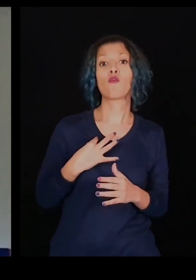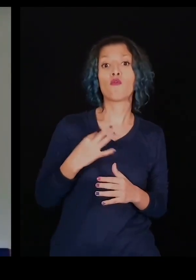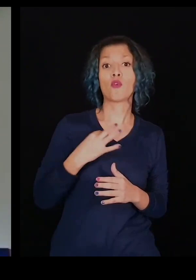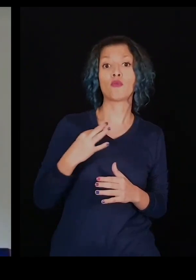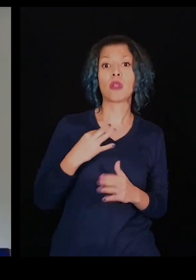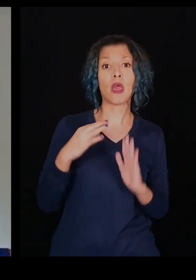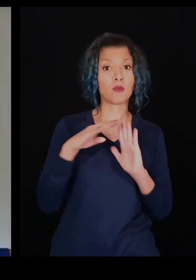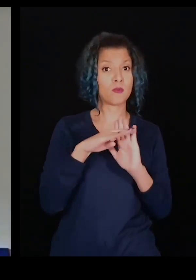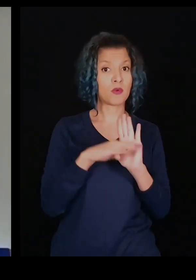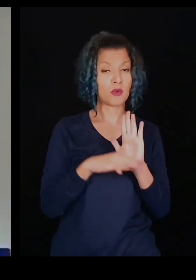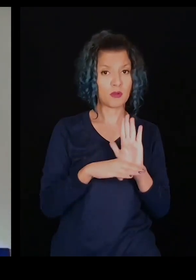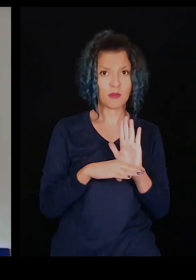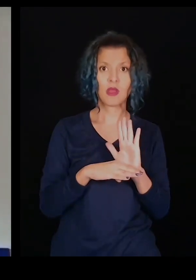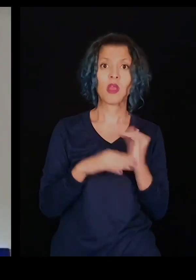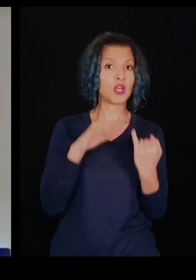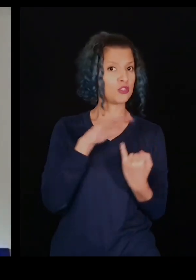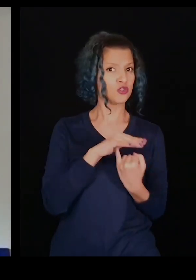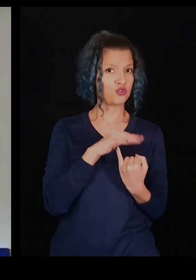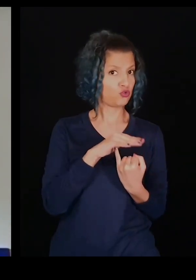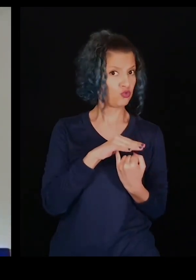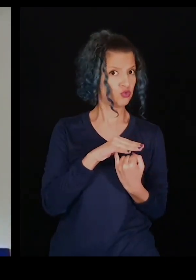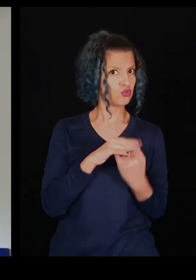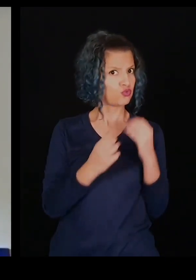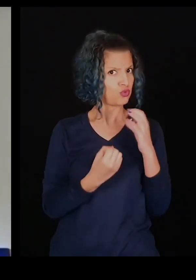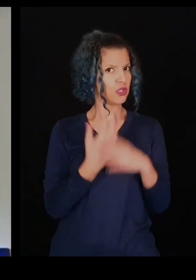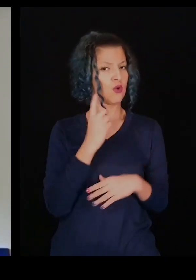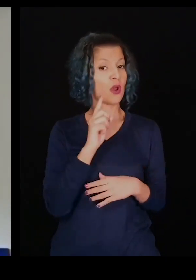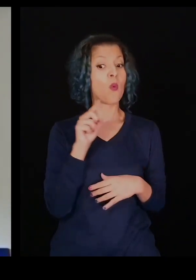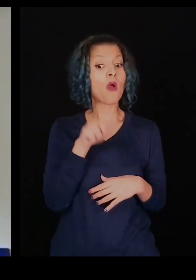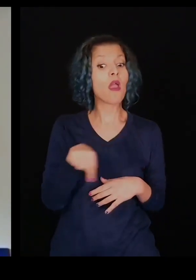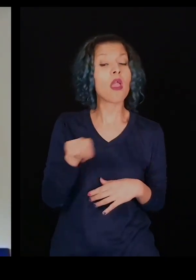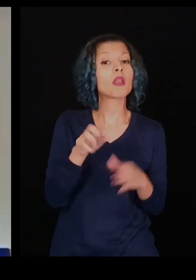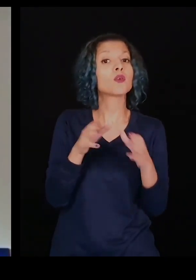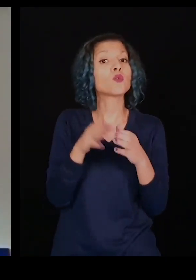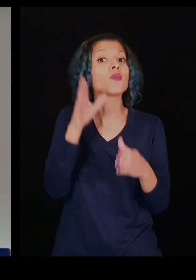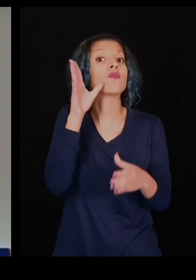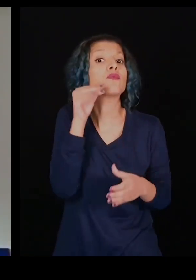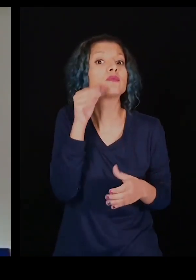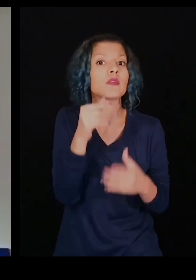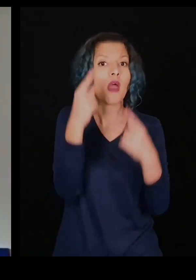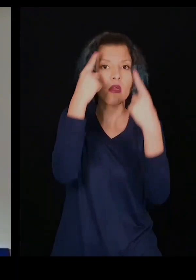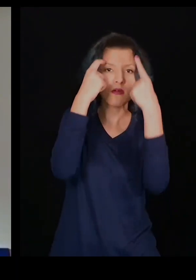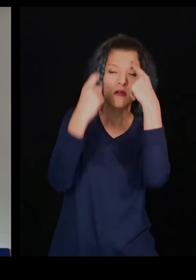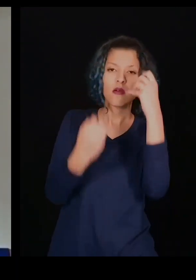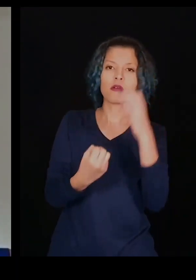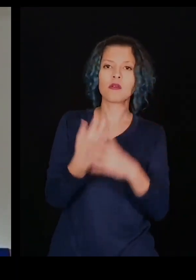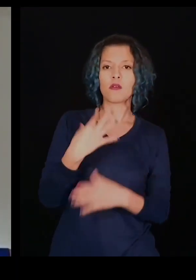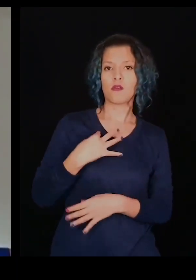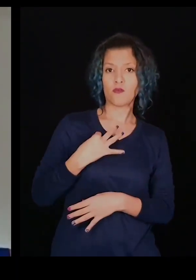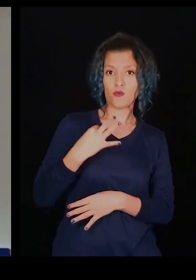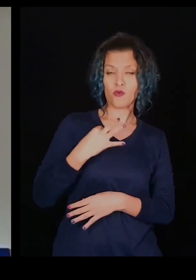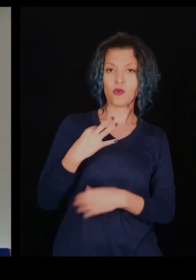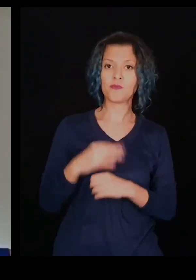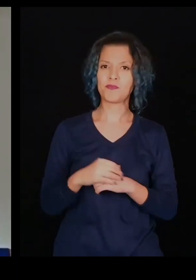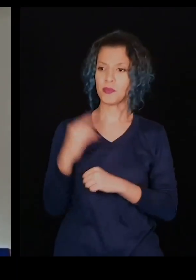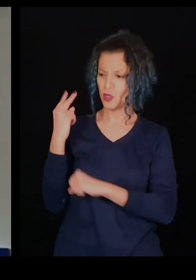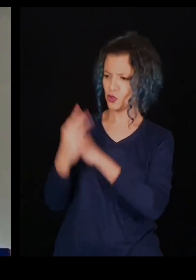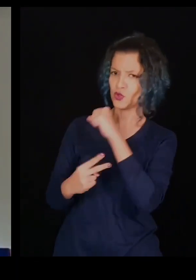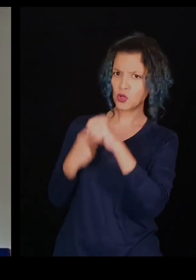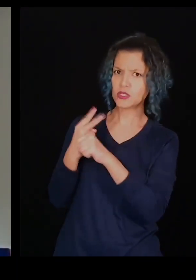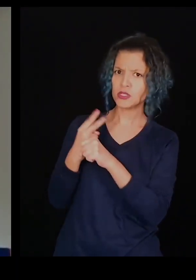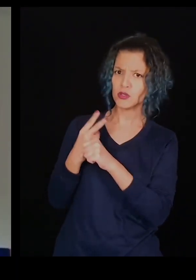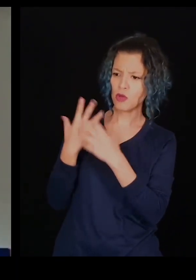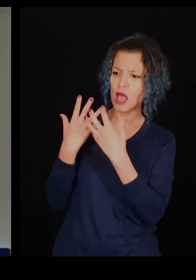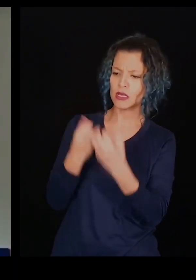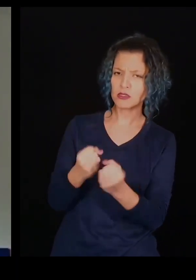para cima, um programa dos colaboradores. Nós, no Instituto, há 2 anos, adotamos esse programa e damos um suporte a ele.